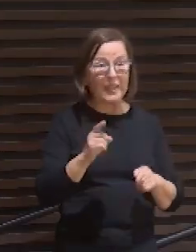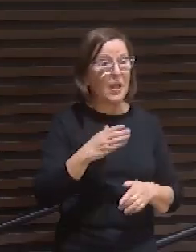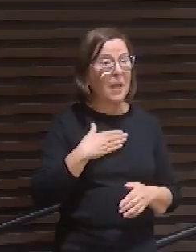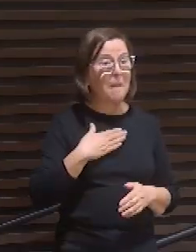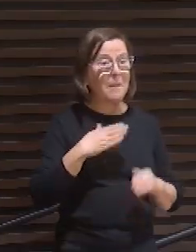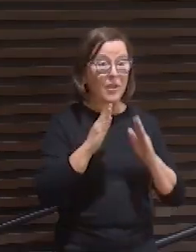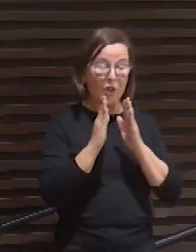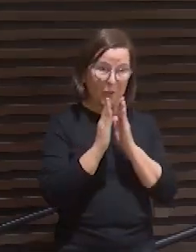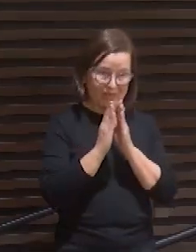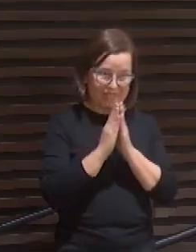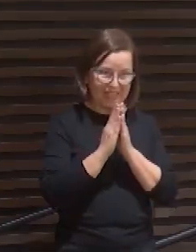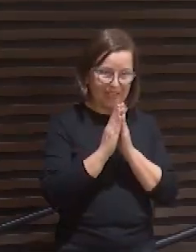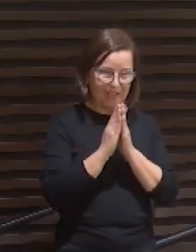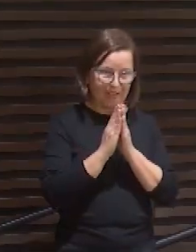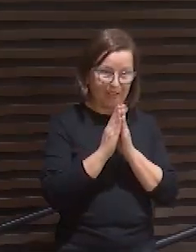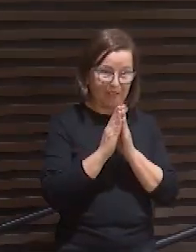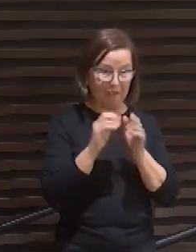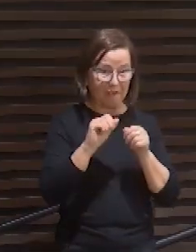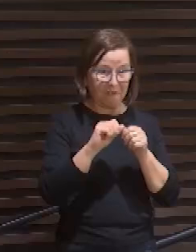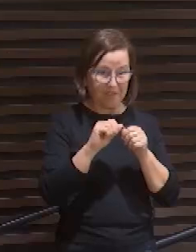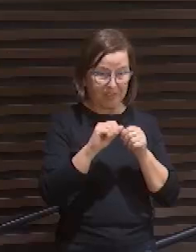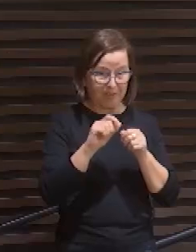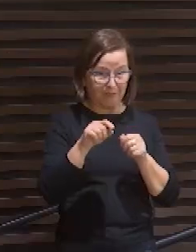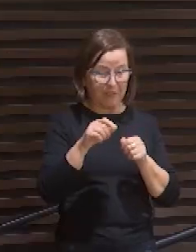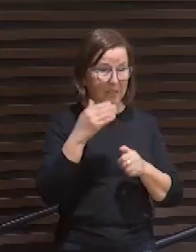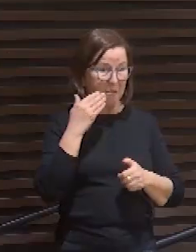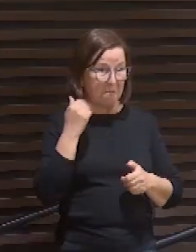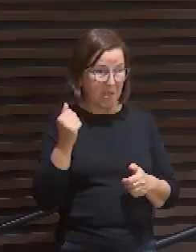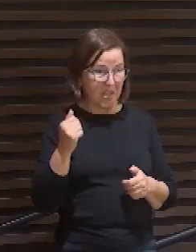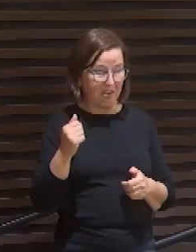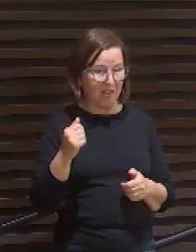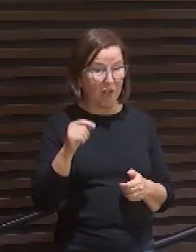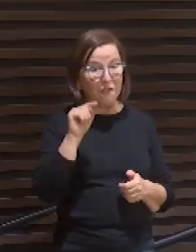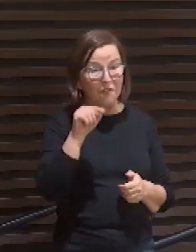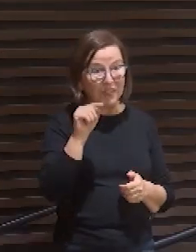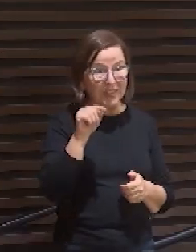você do seu problema. É você